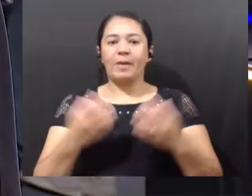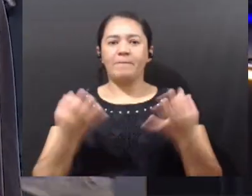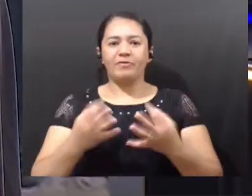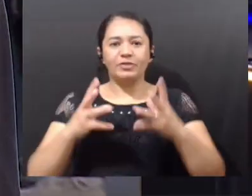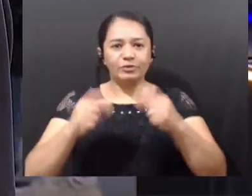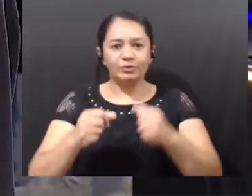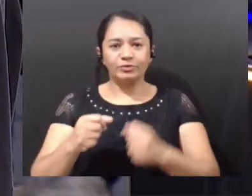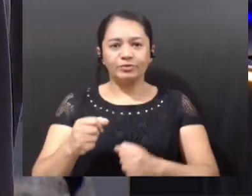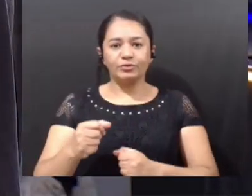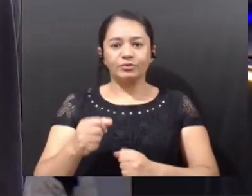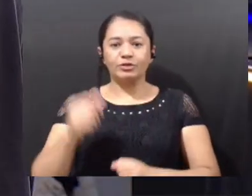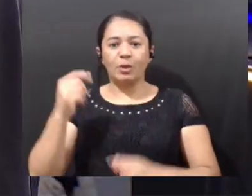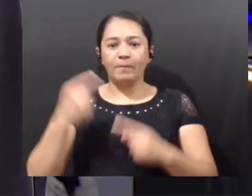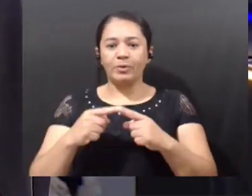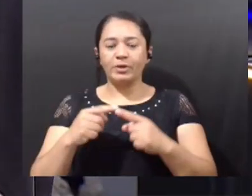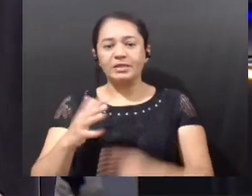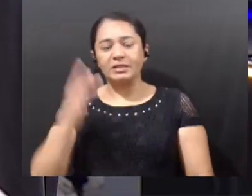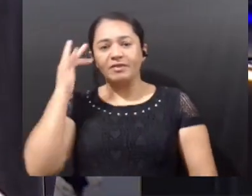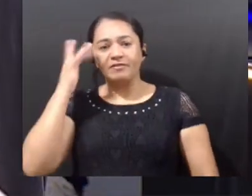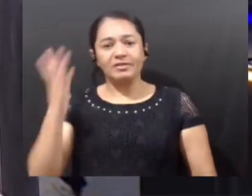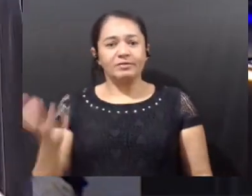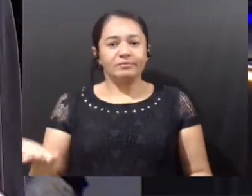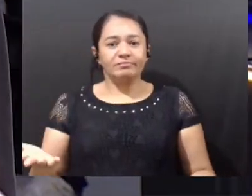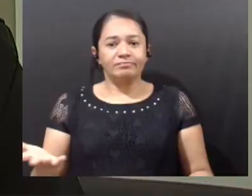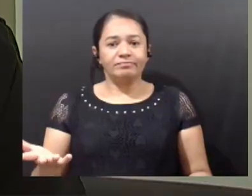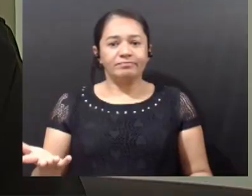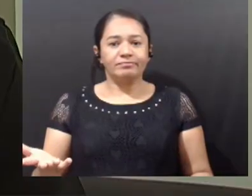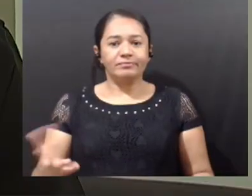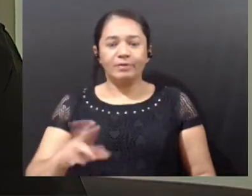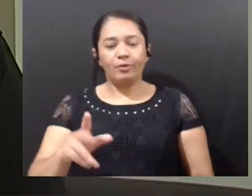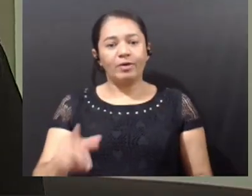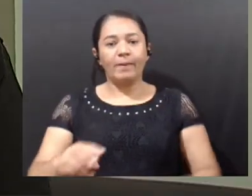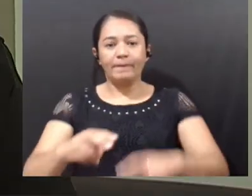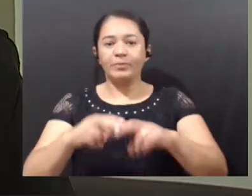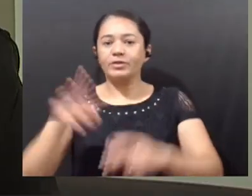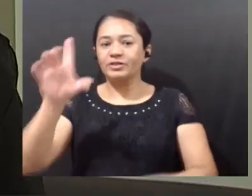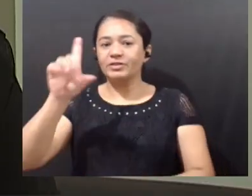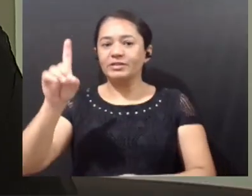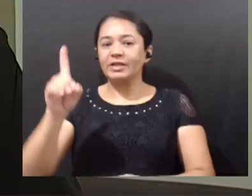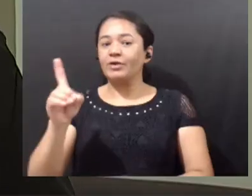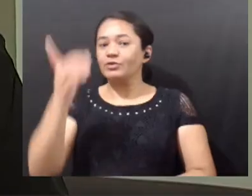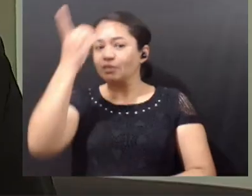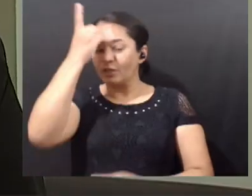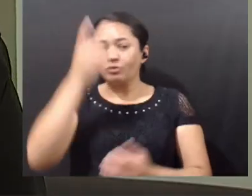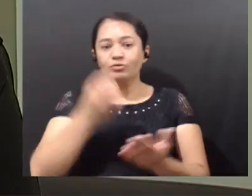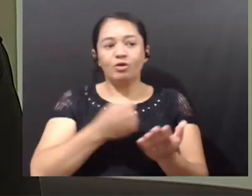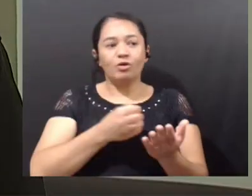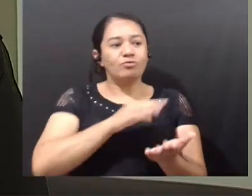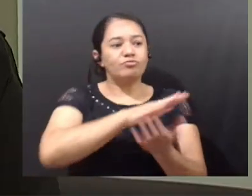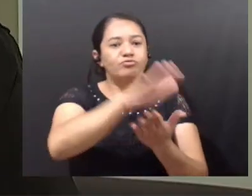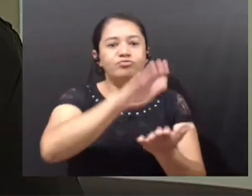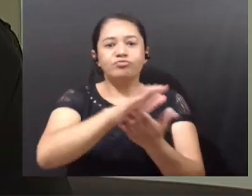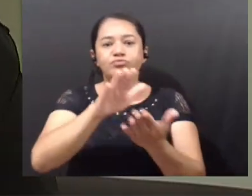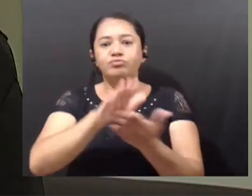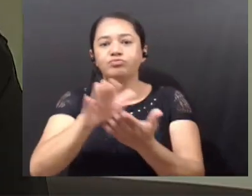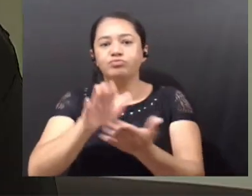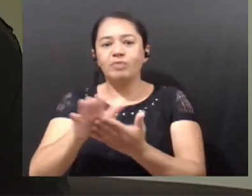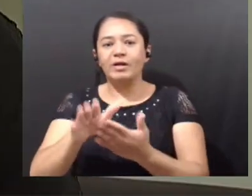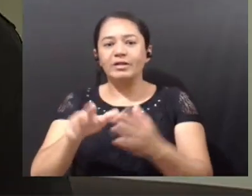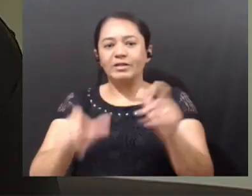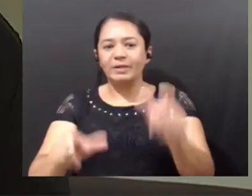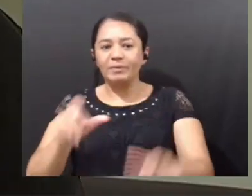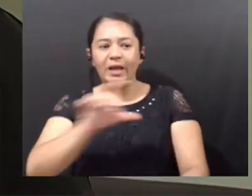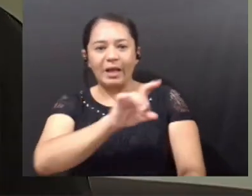natural em fazer. Por esse motivo, Deus distribuiu talentos igualitariamente entre as pessoas. E cada um tem o seu chamado,